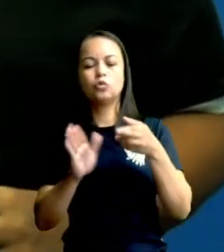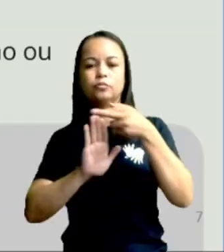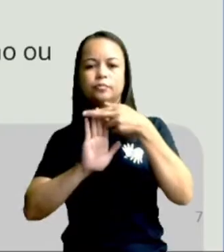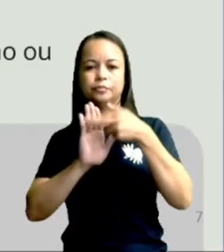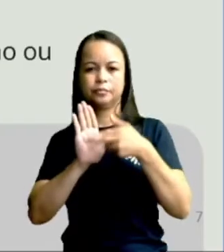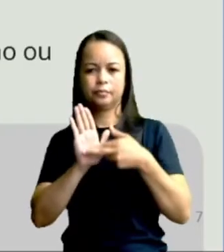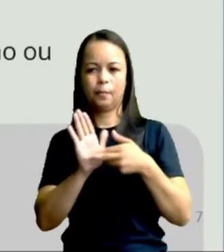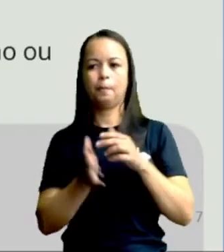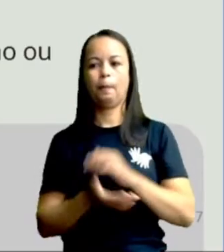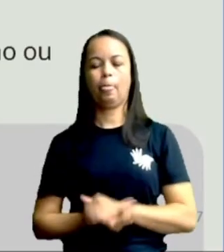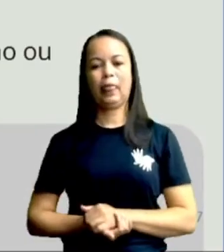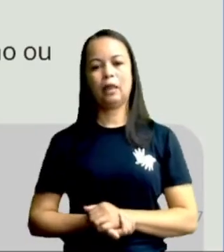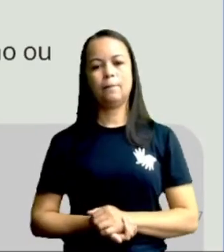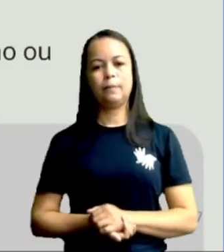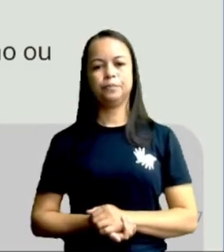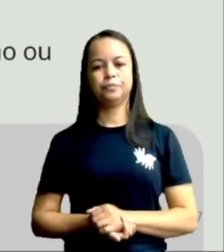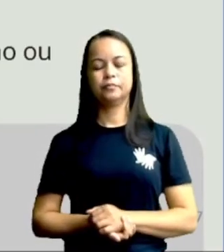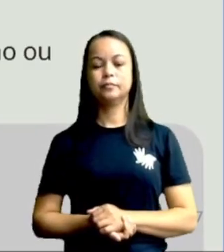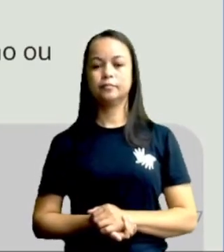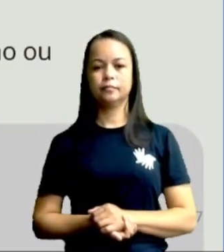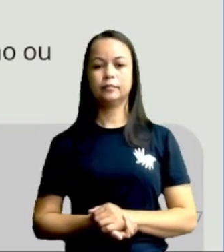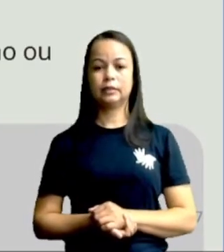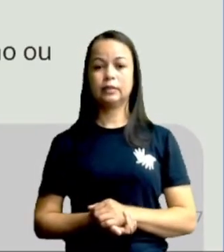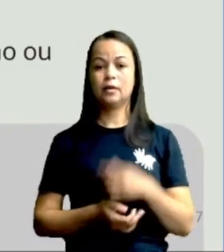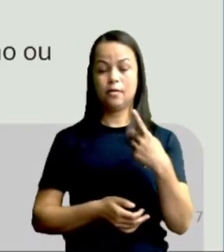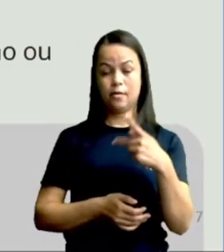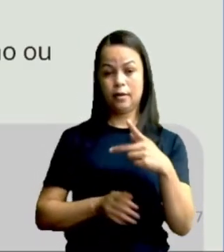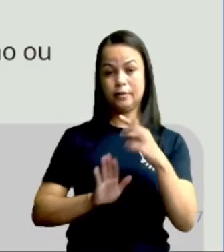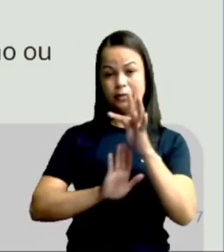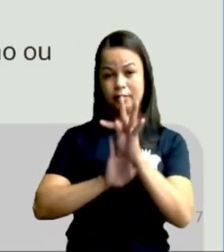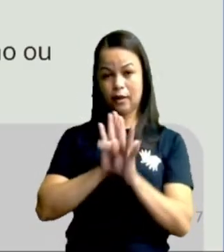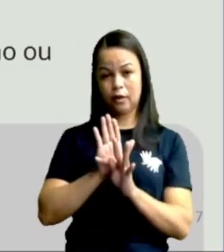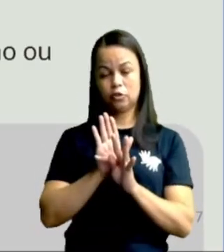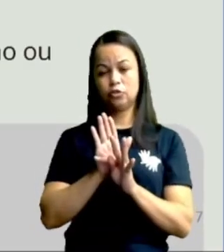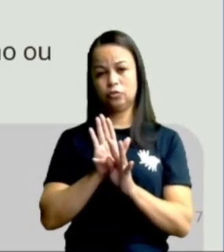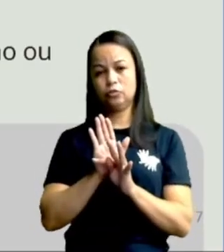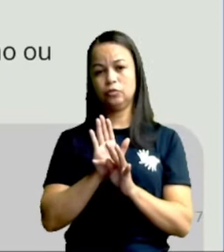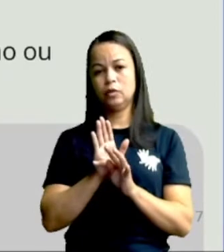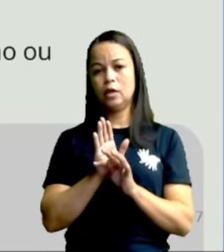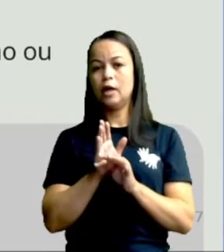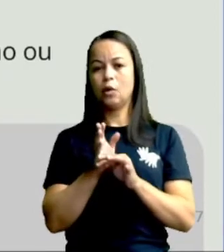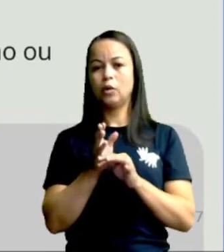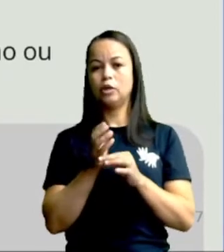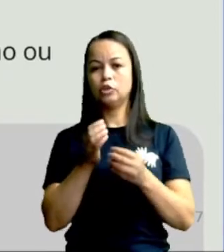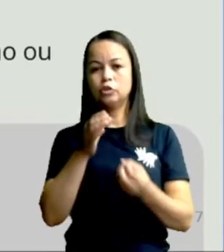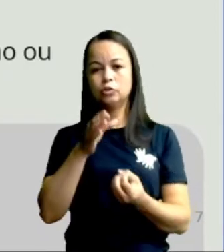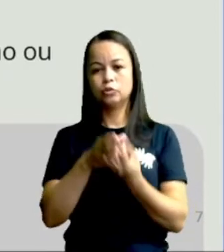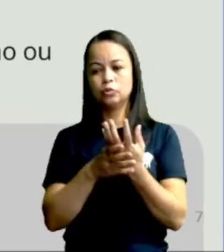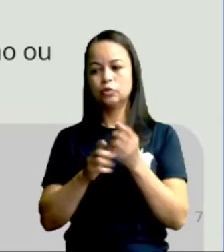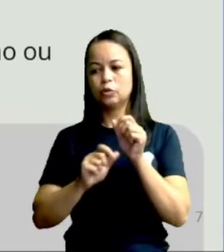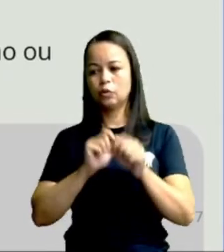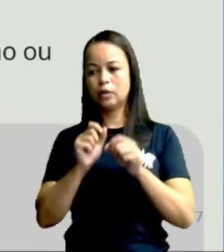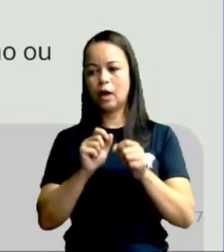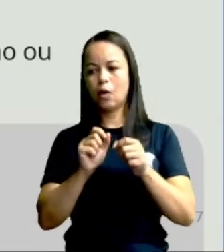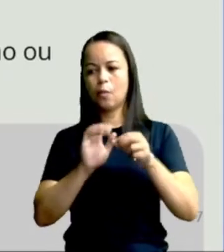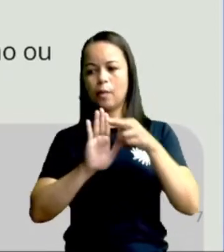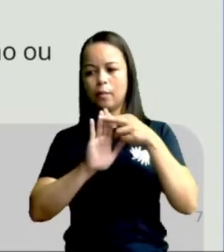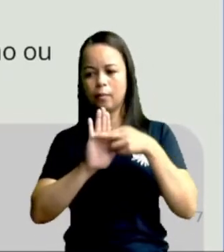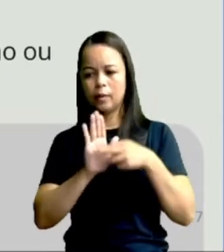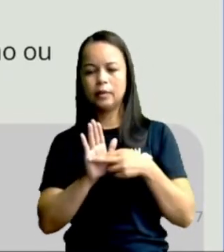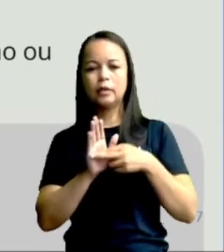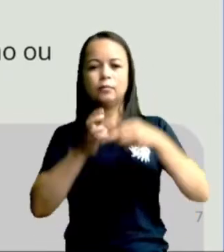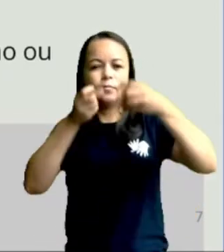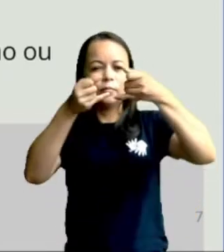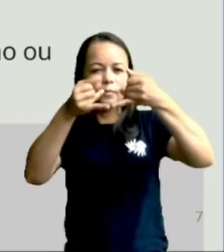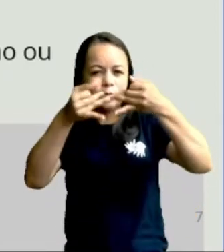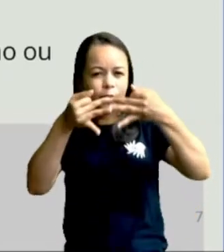aqui na tela para vocês. O texto injuntivo ou instrucional, ele está pautado na